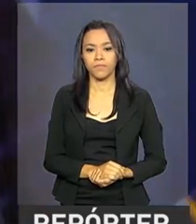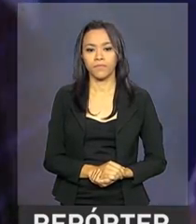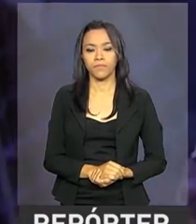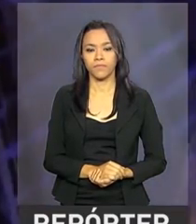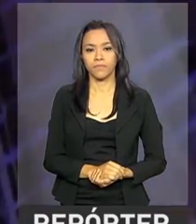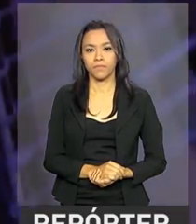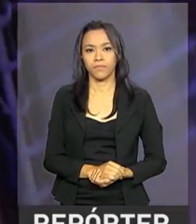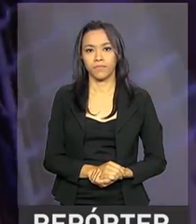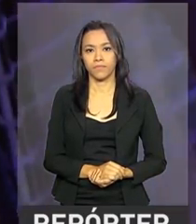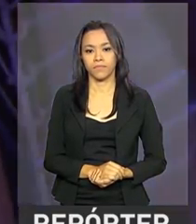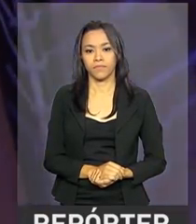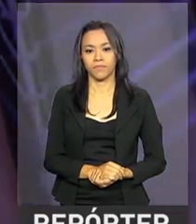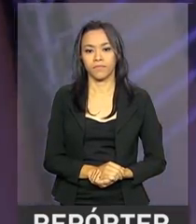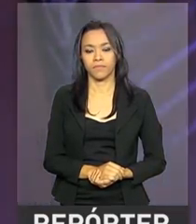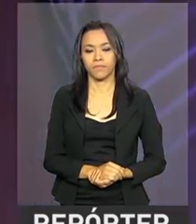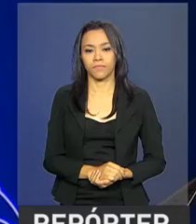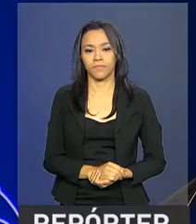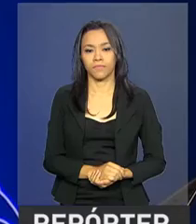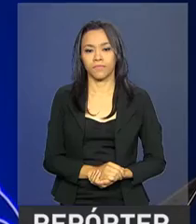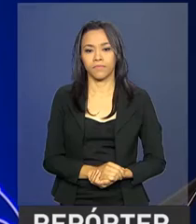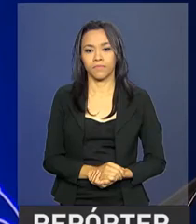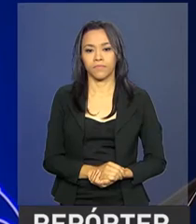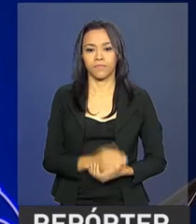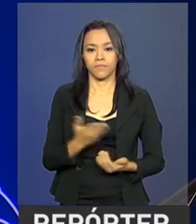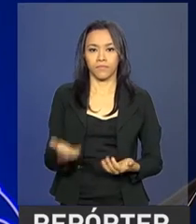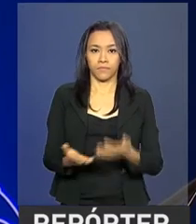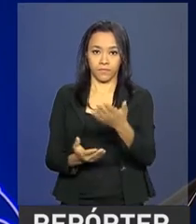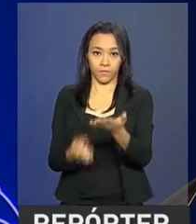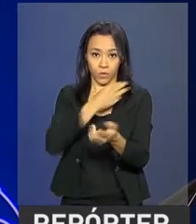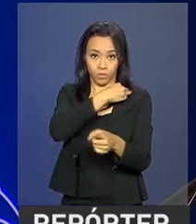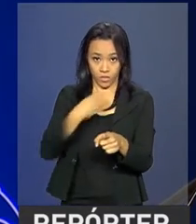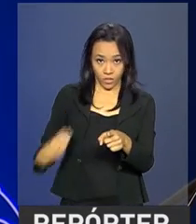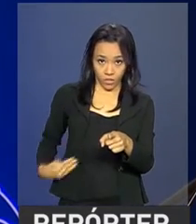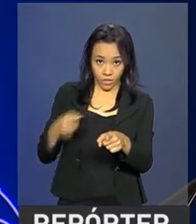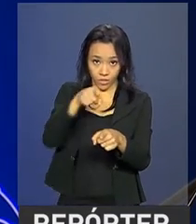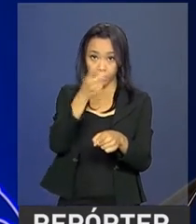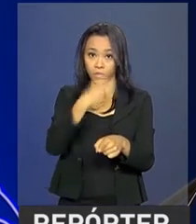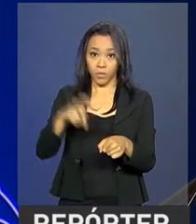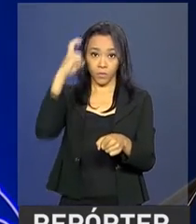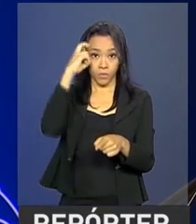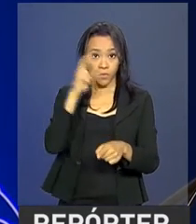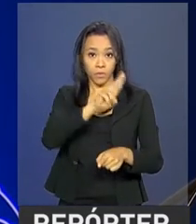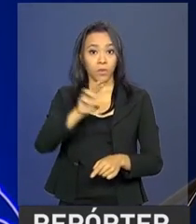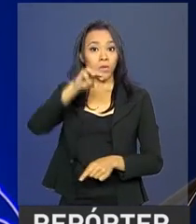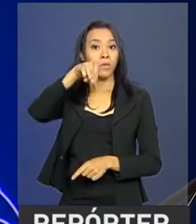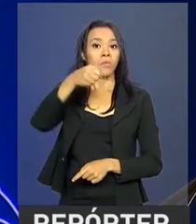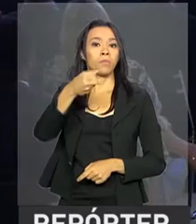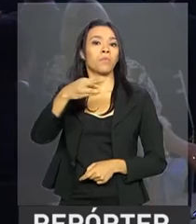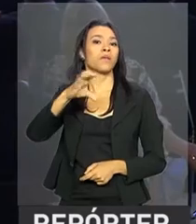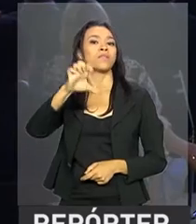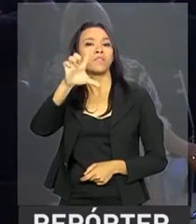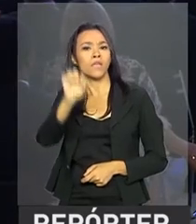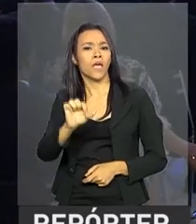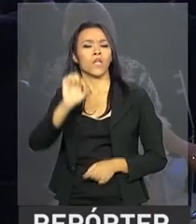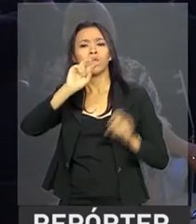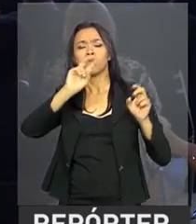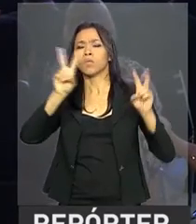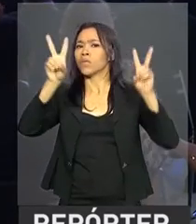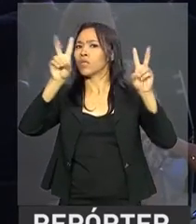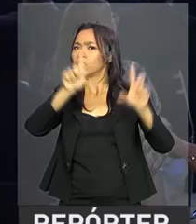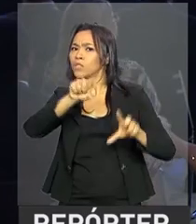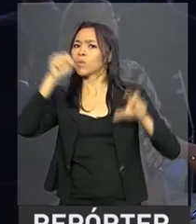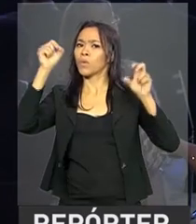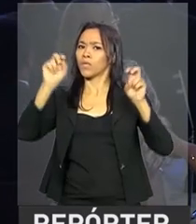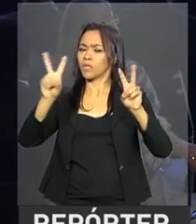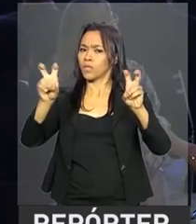não o ministro da cultura marcelo calero disse que a escolha do samba como tema da edição é o